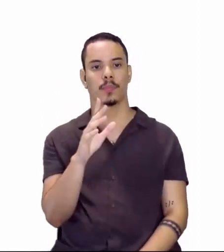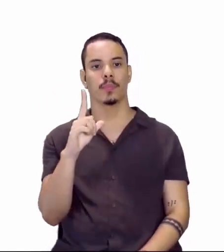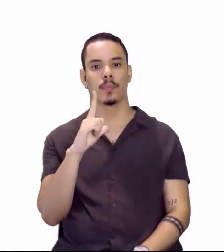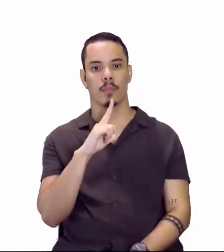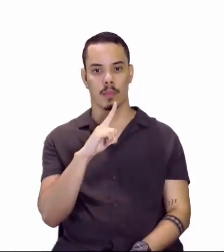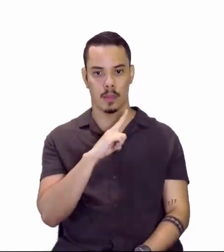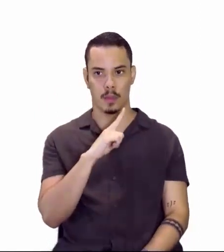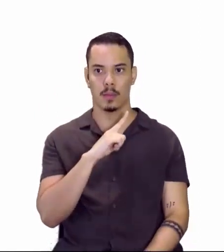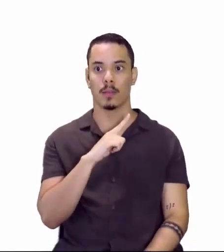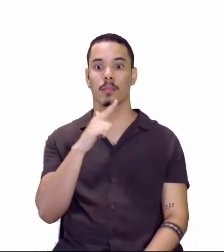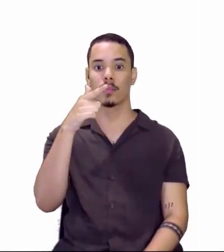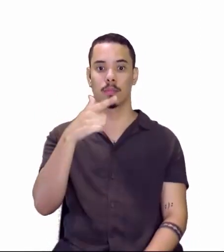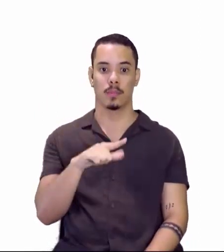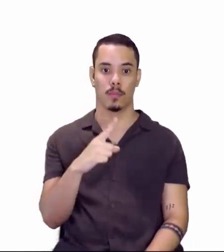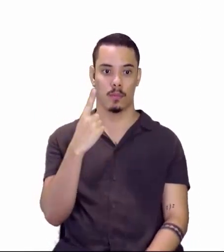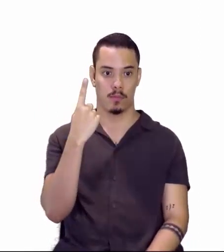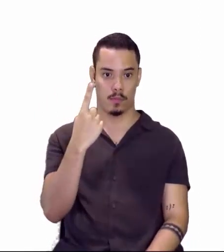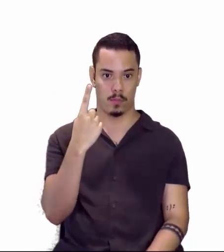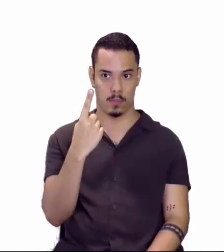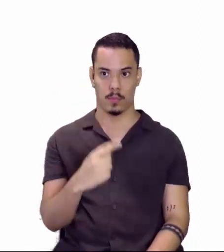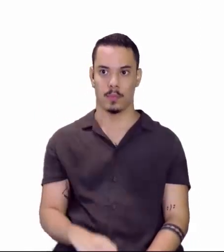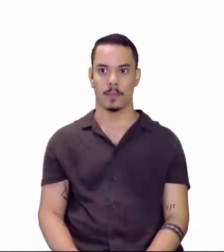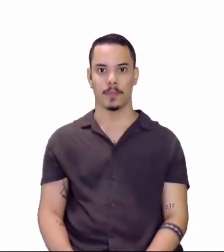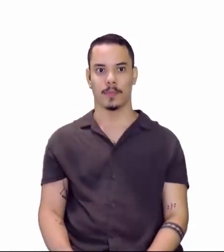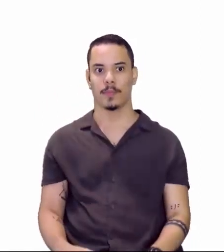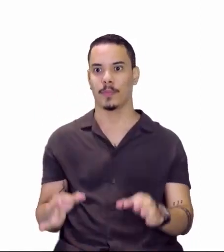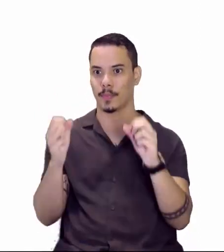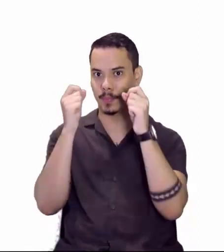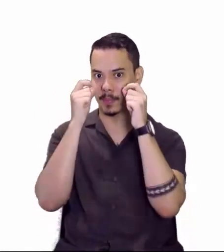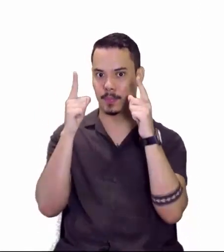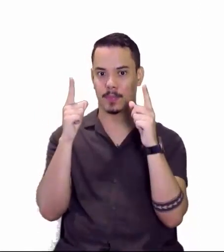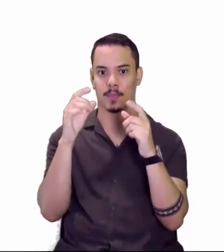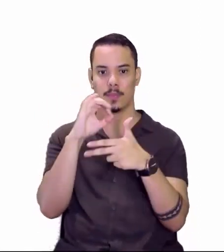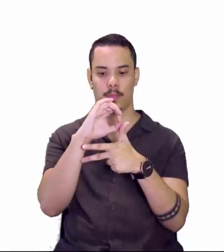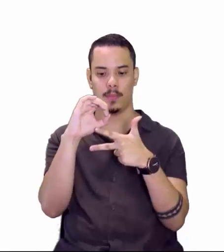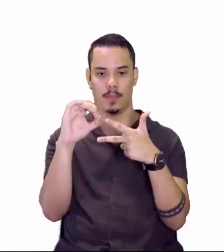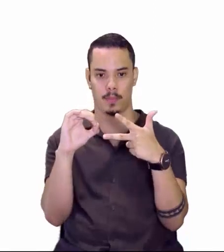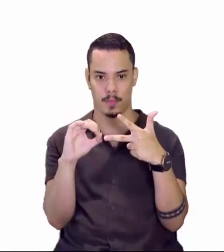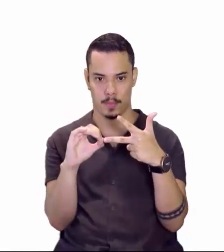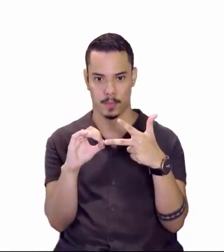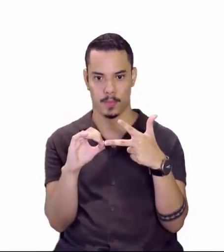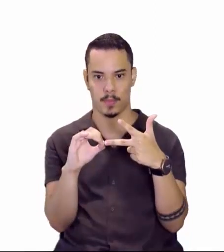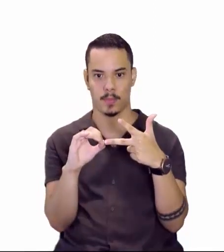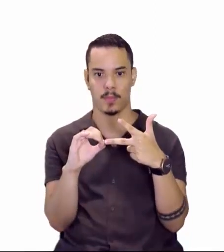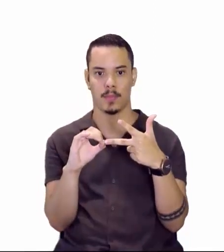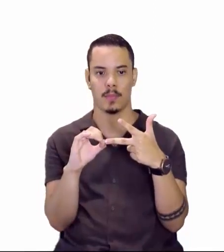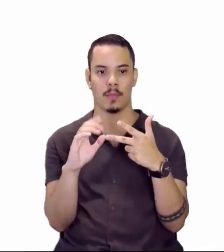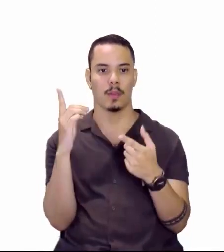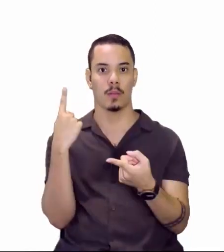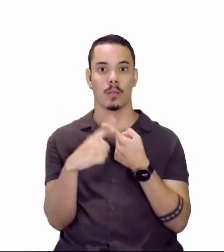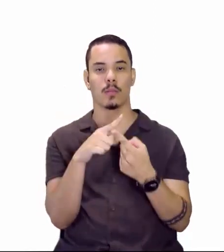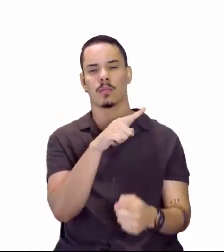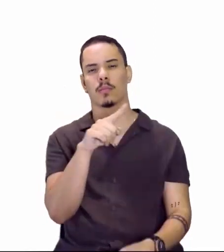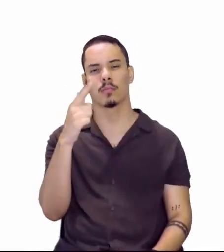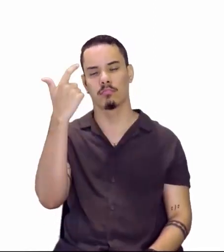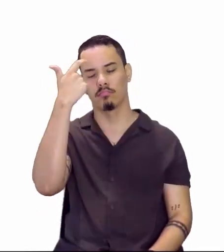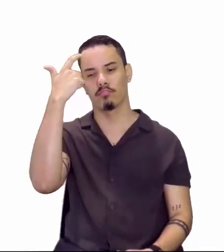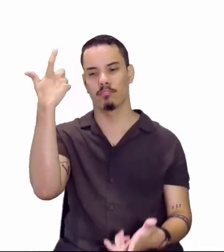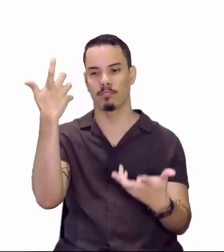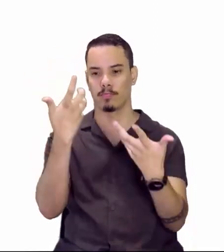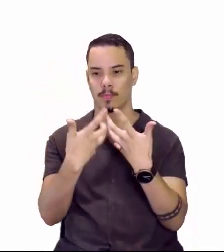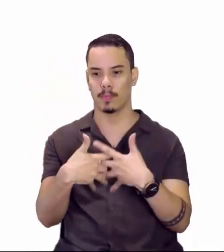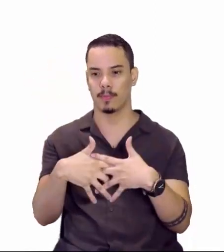para vocês o Se Liga no Enem, que é prazer você refletir ainda,